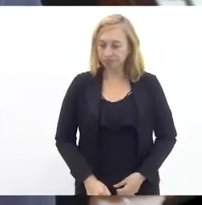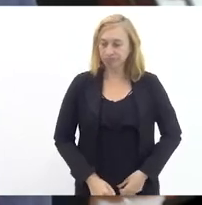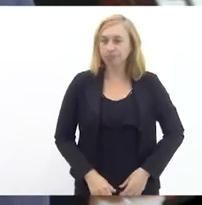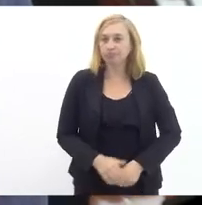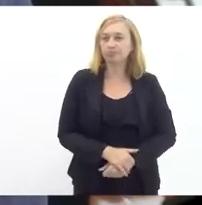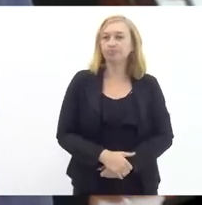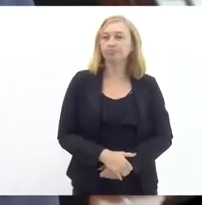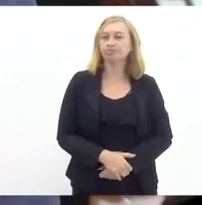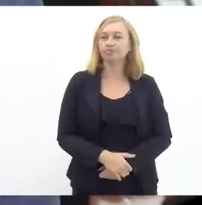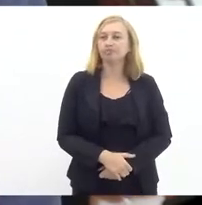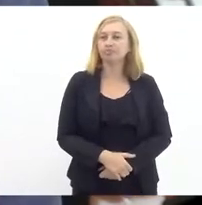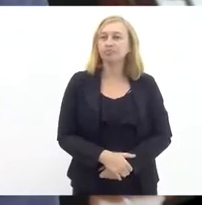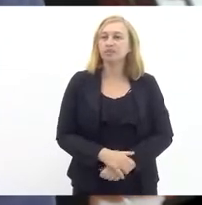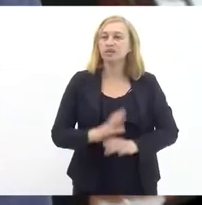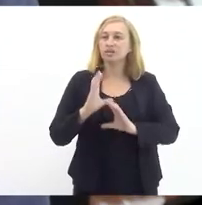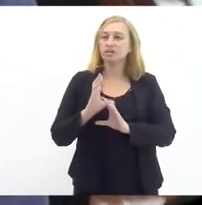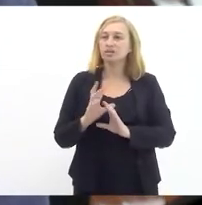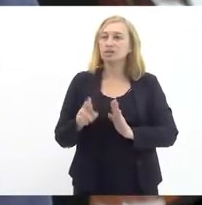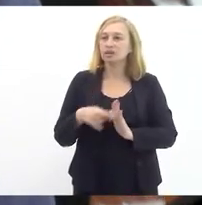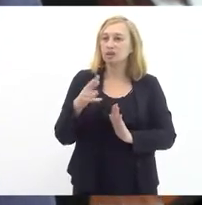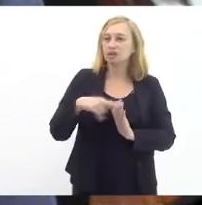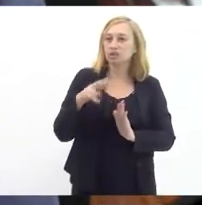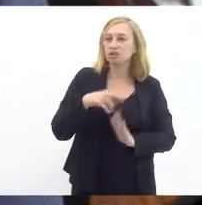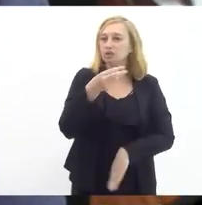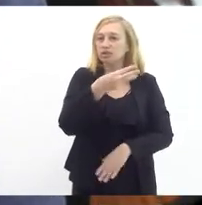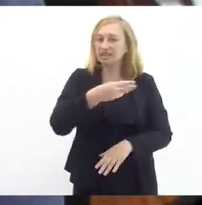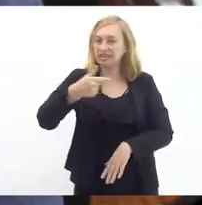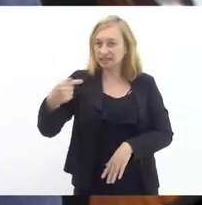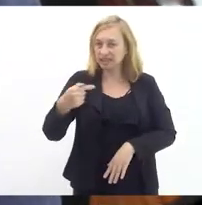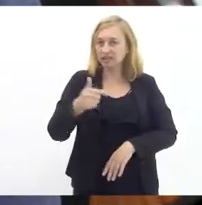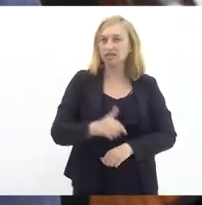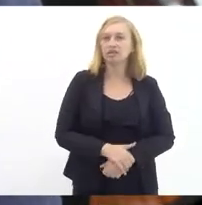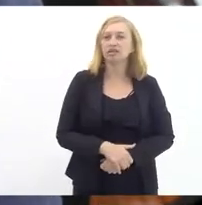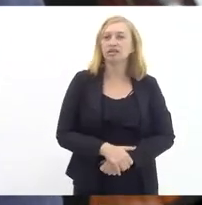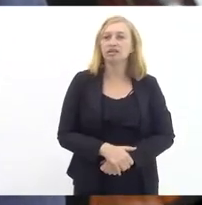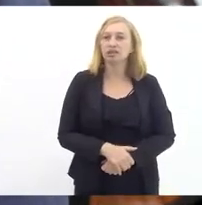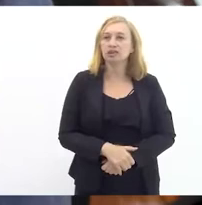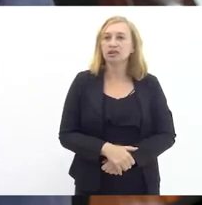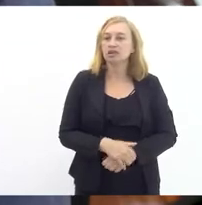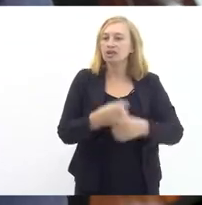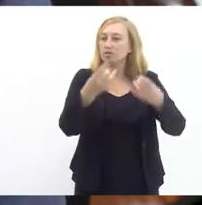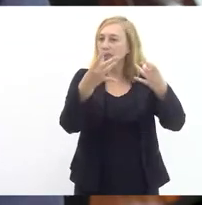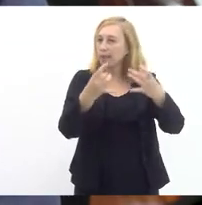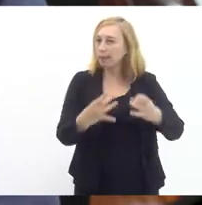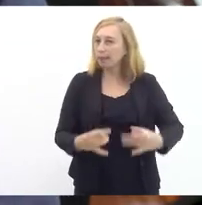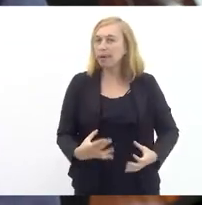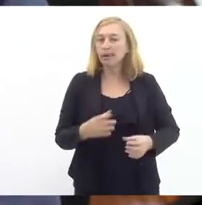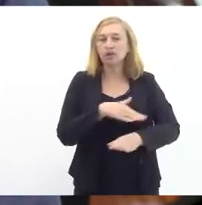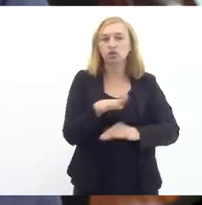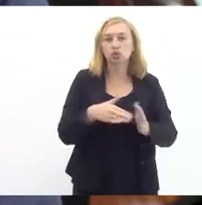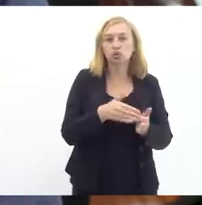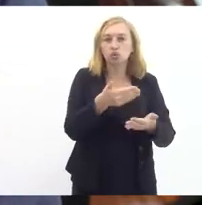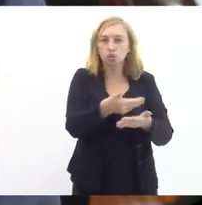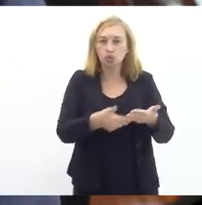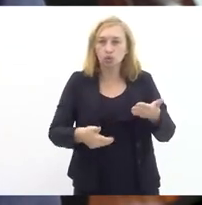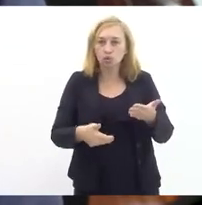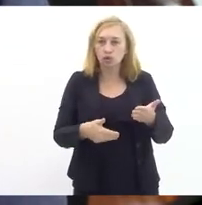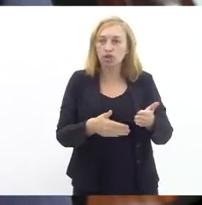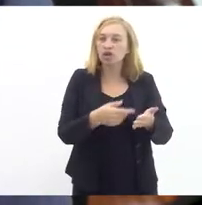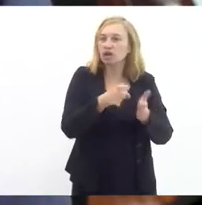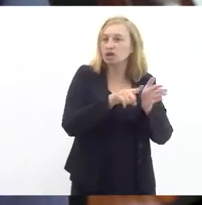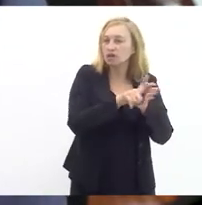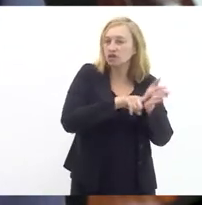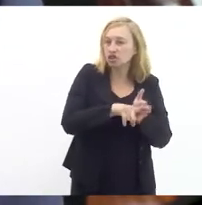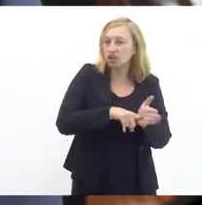informar, a gente tem uma resolução 37, que ela descreve todo o processo de fiscalização no âmbito da Câmara